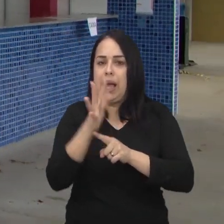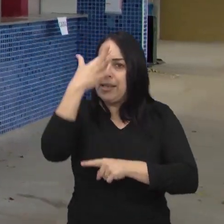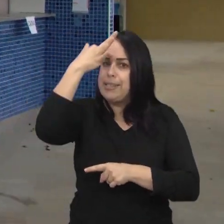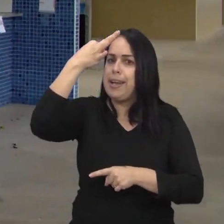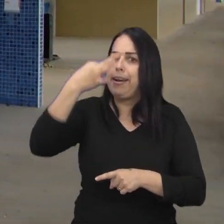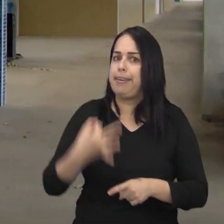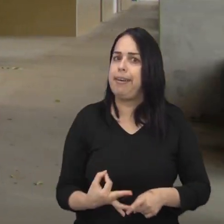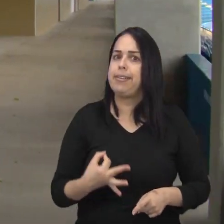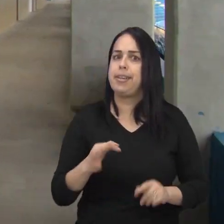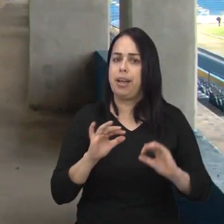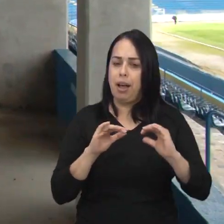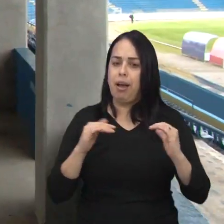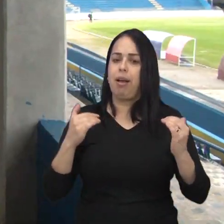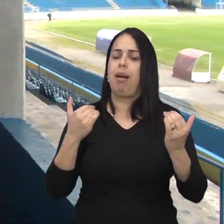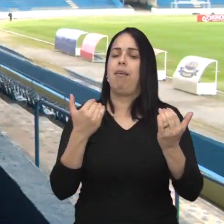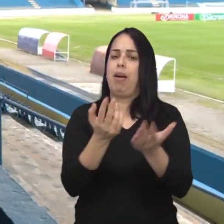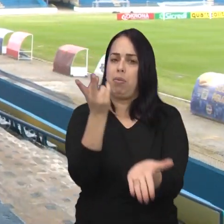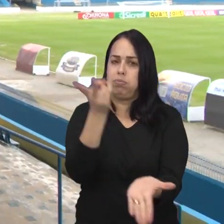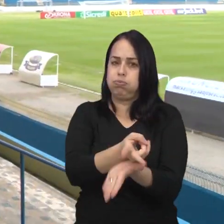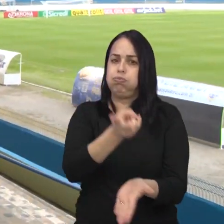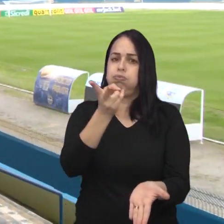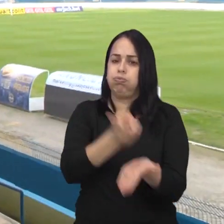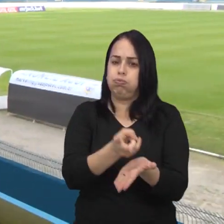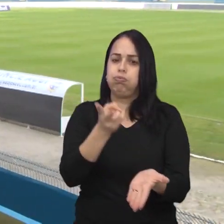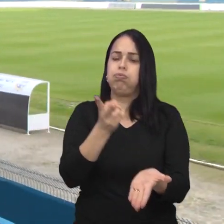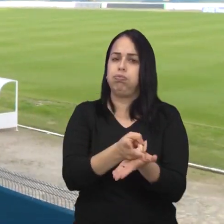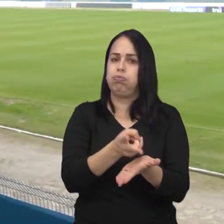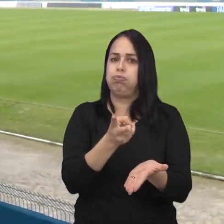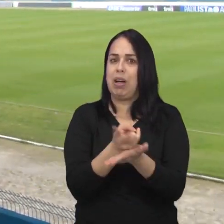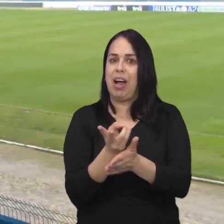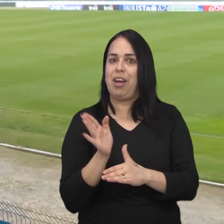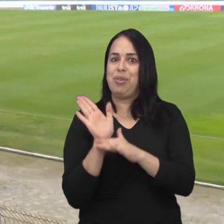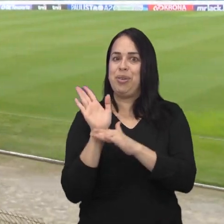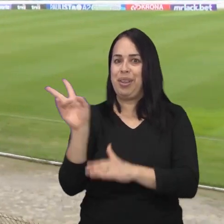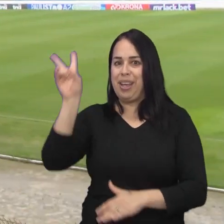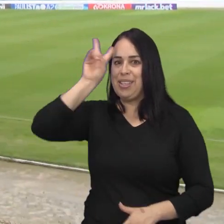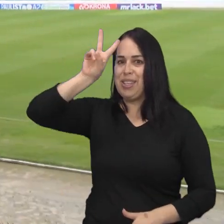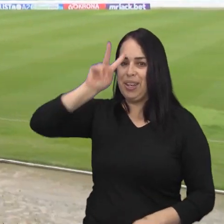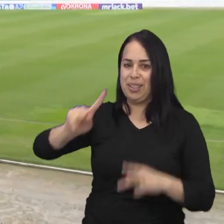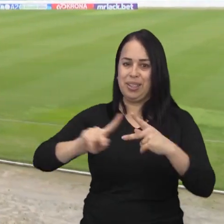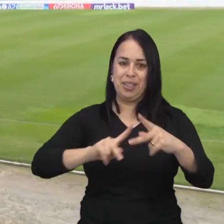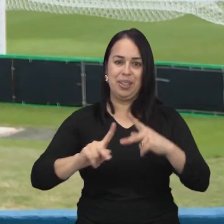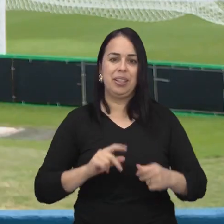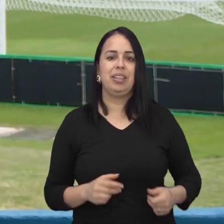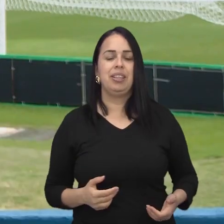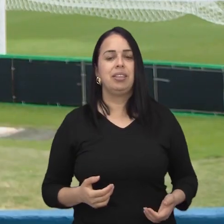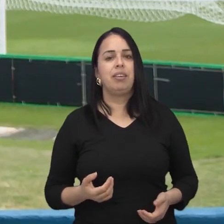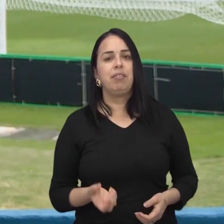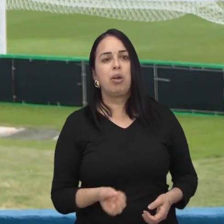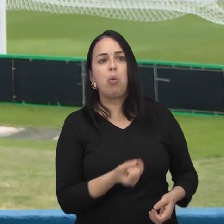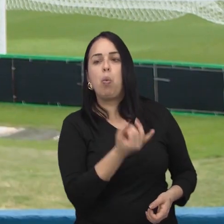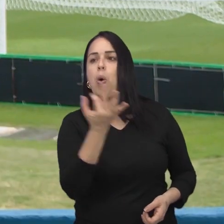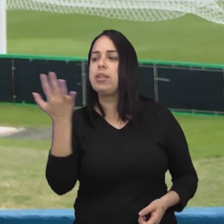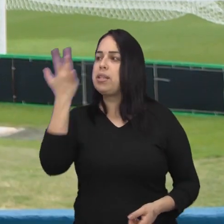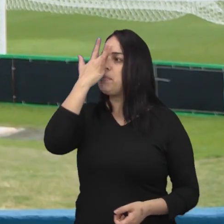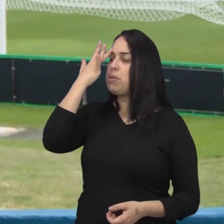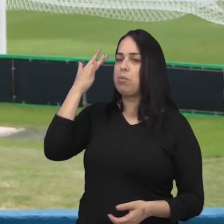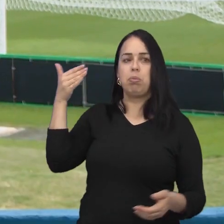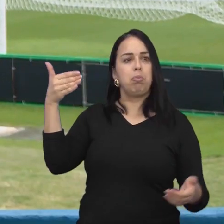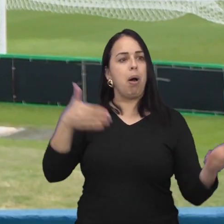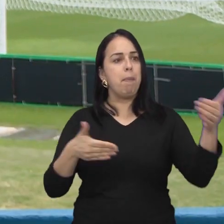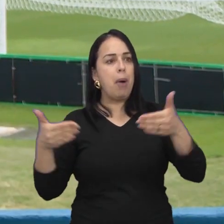são a certeza de que o Martins Pereira vai continuar fazendo parte da história da cidade. Você vê a quantidade de pessoas